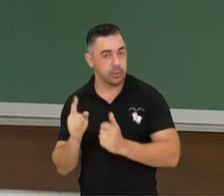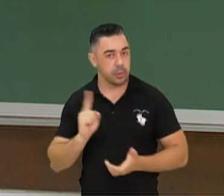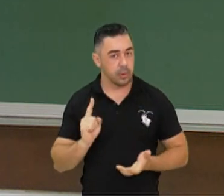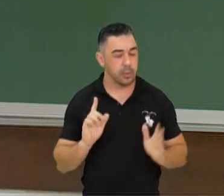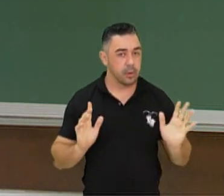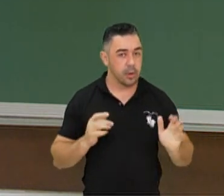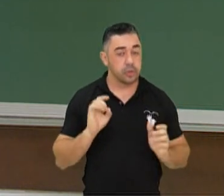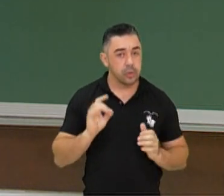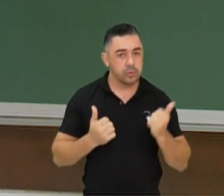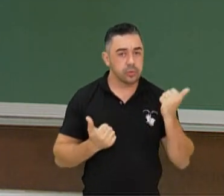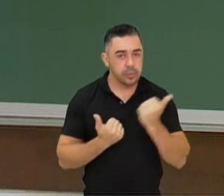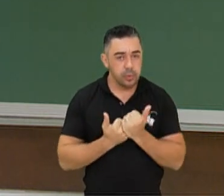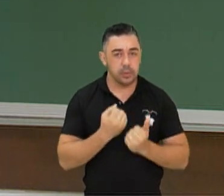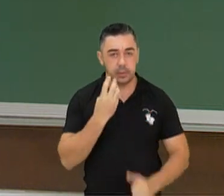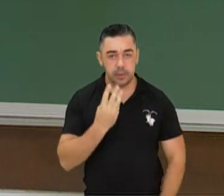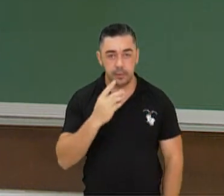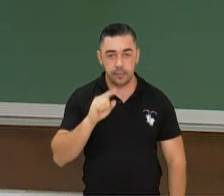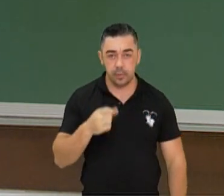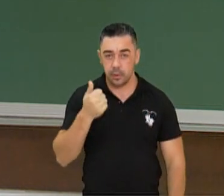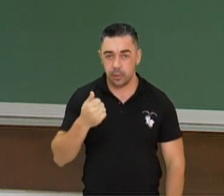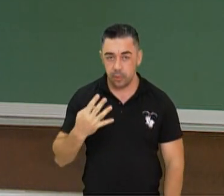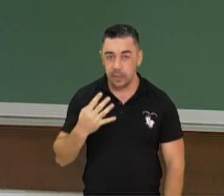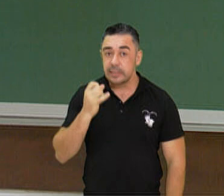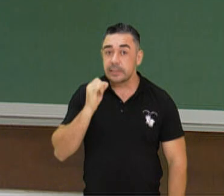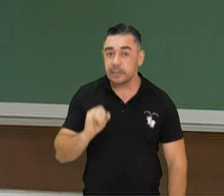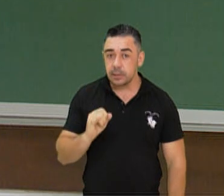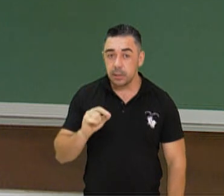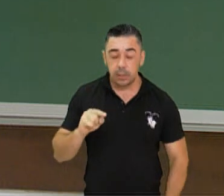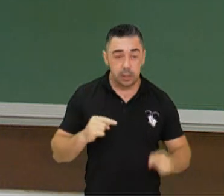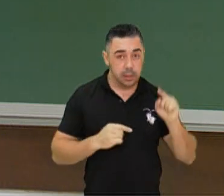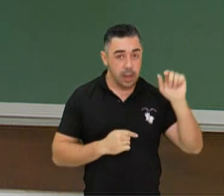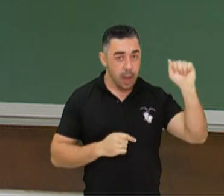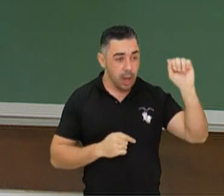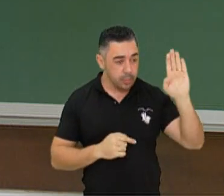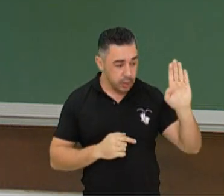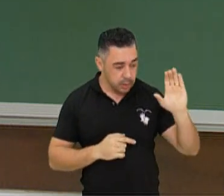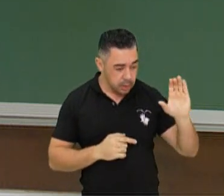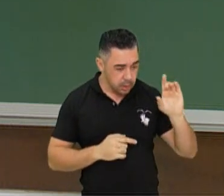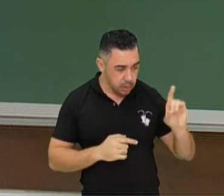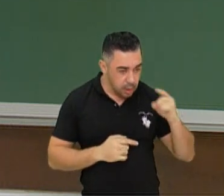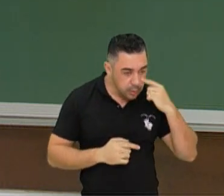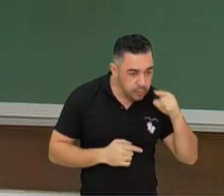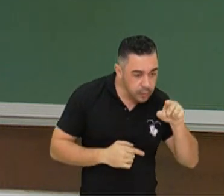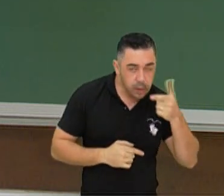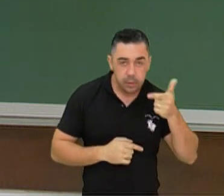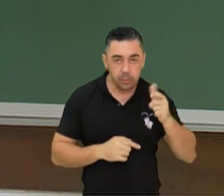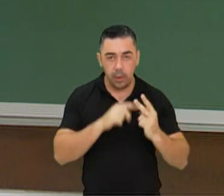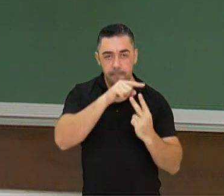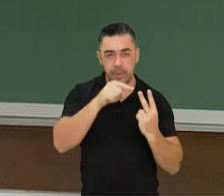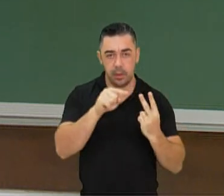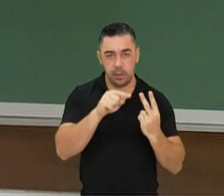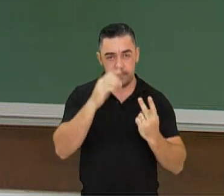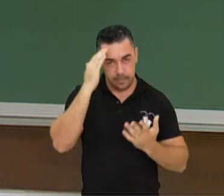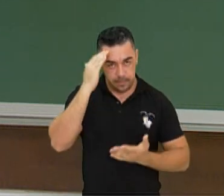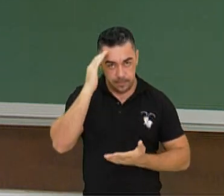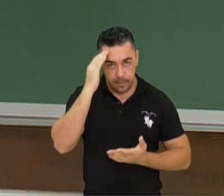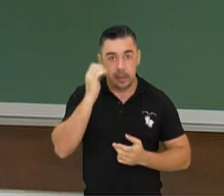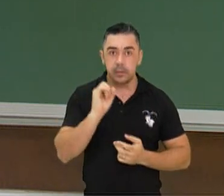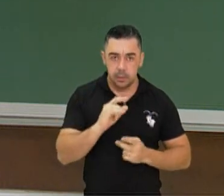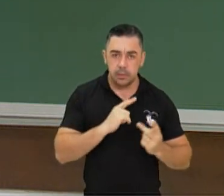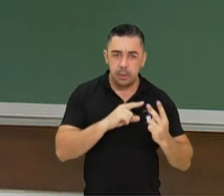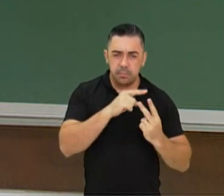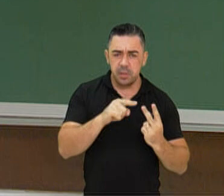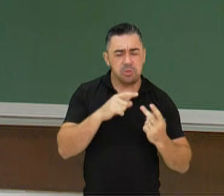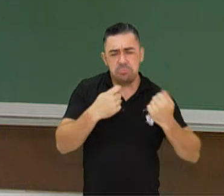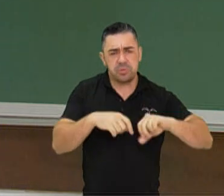só vai substituir por 3,14 quando nas tuas opções de resposta não tem π. Se aparece